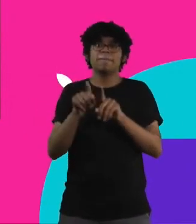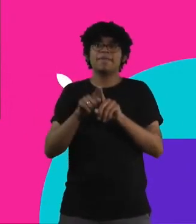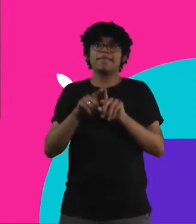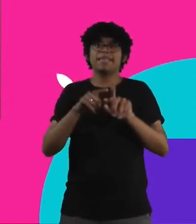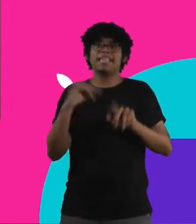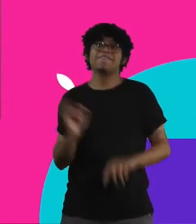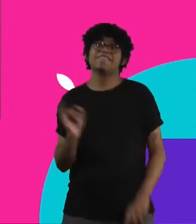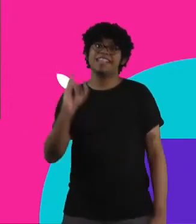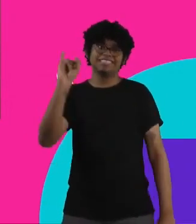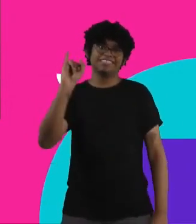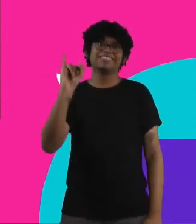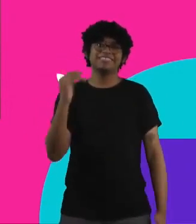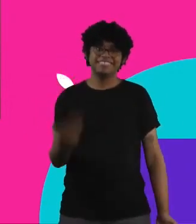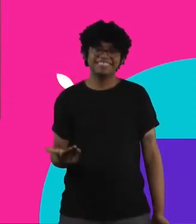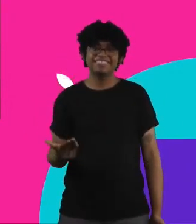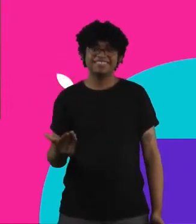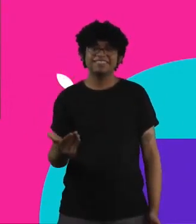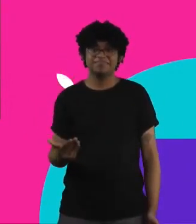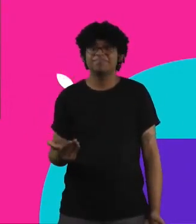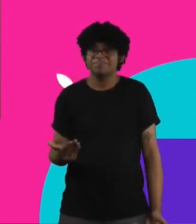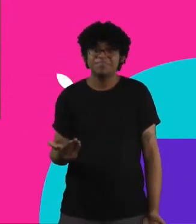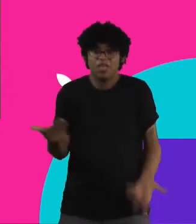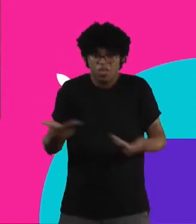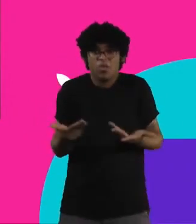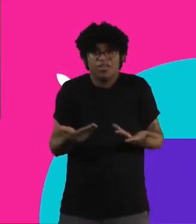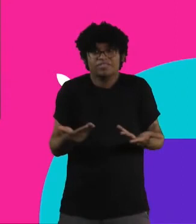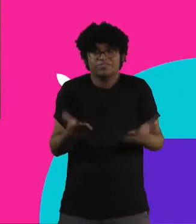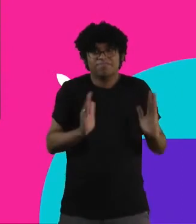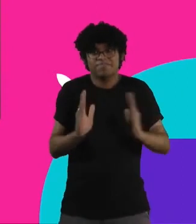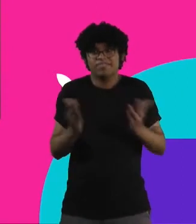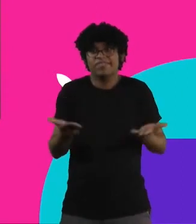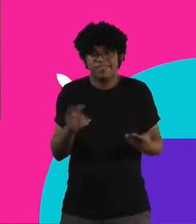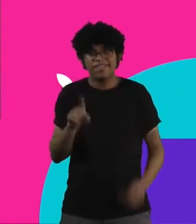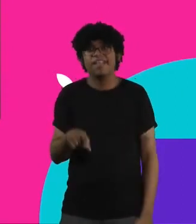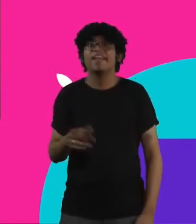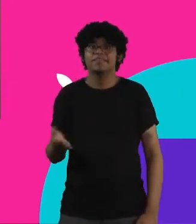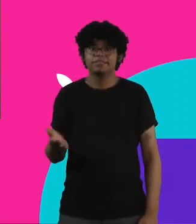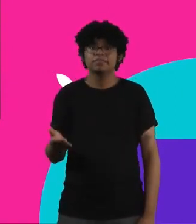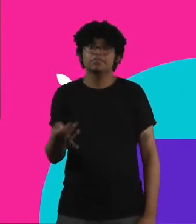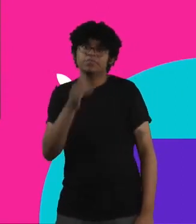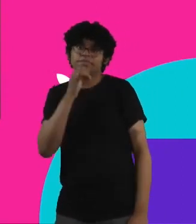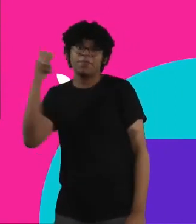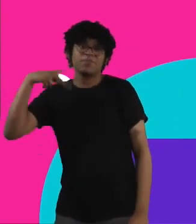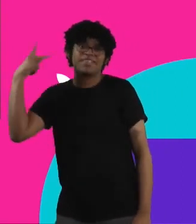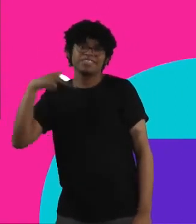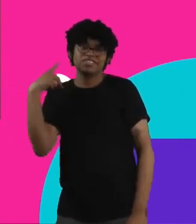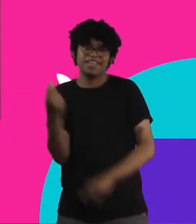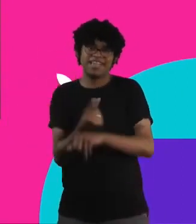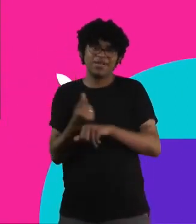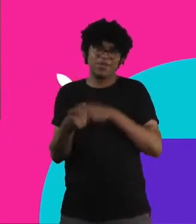a gente acaba vivendo situações como a gente tem hoje. Então, quando a gente pensa o seguinte, quando eu tenho uma política econômica